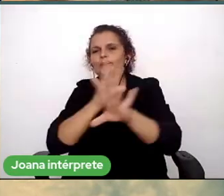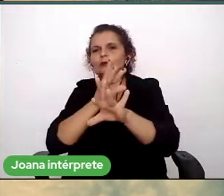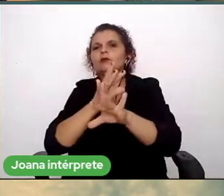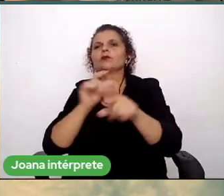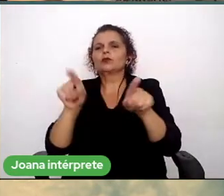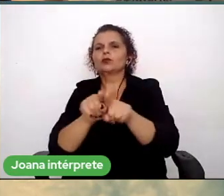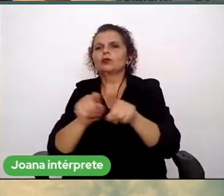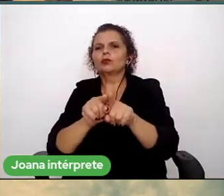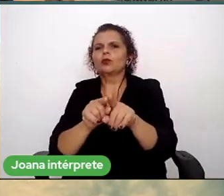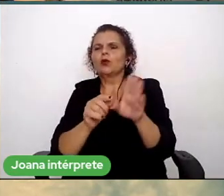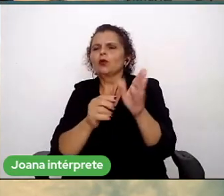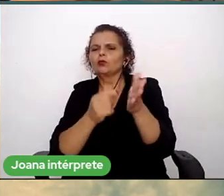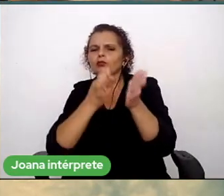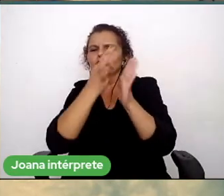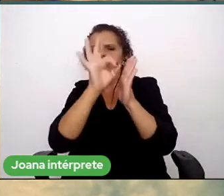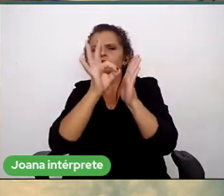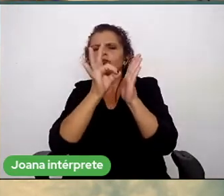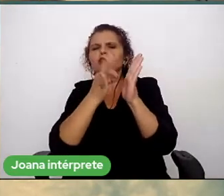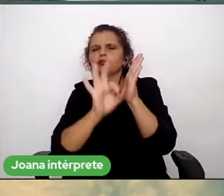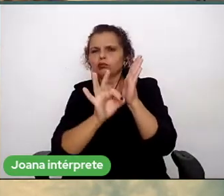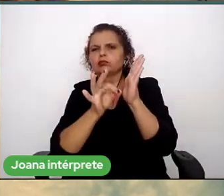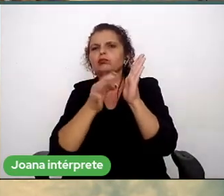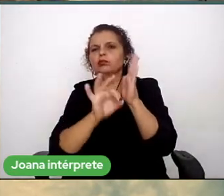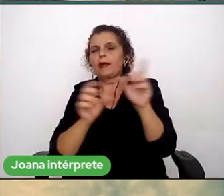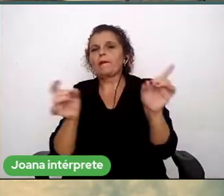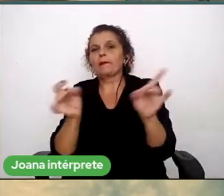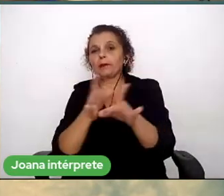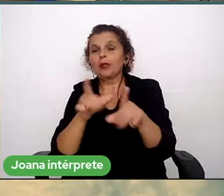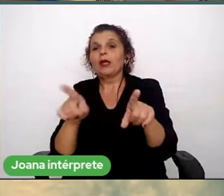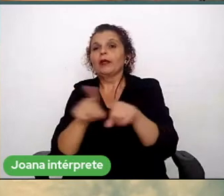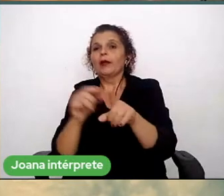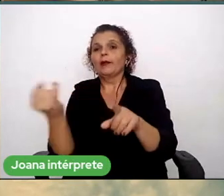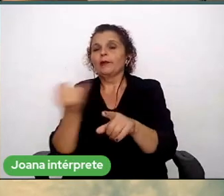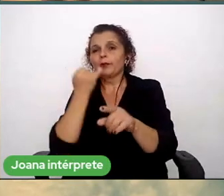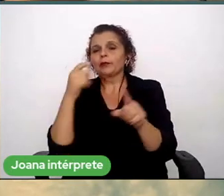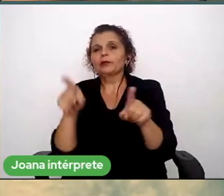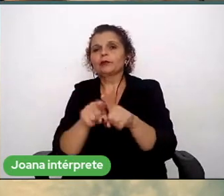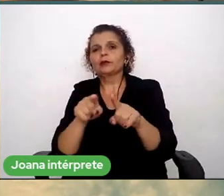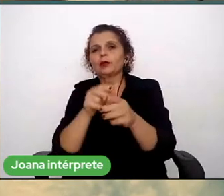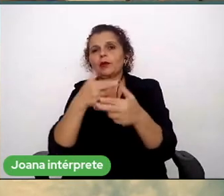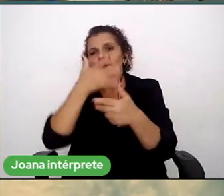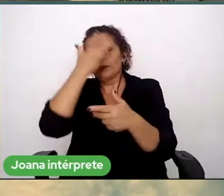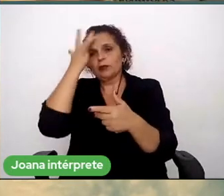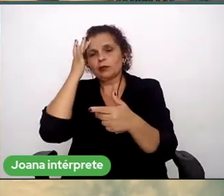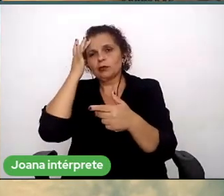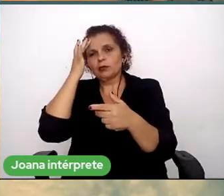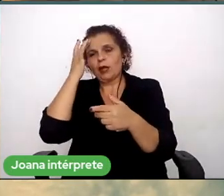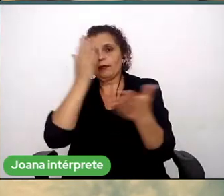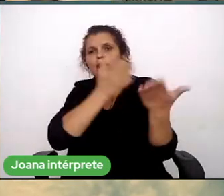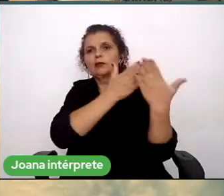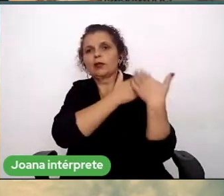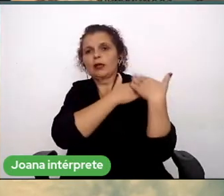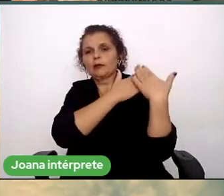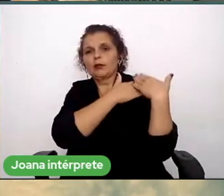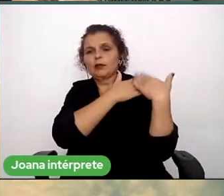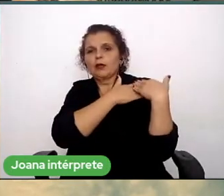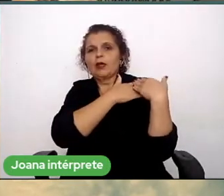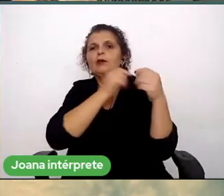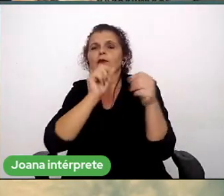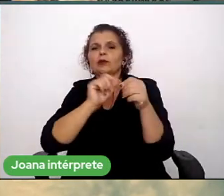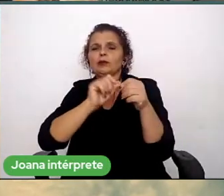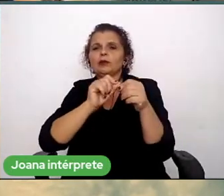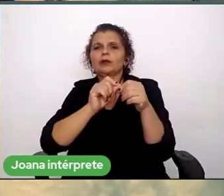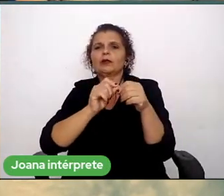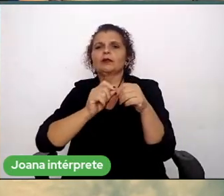que tem ali alguns itens de ação e tão importante quanto situação algumas pessoas que já vão ficar responsáveis para que esses itens